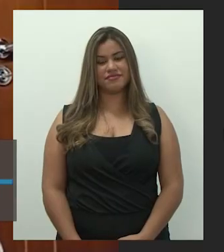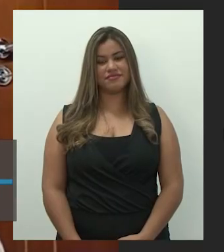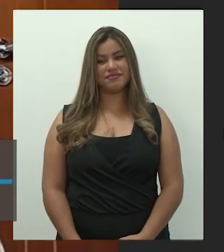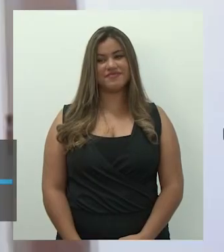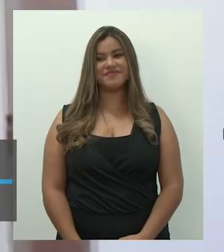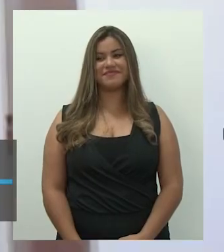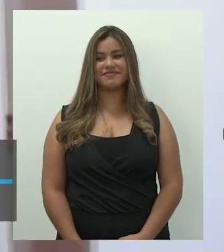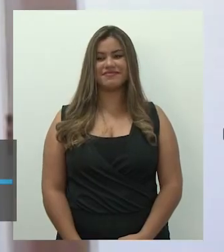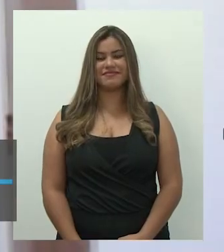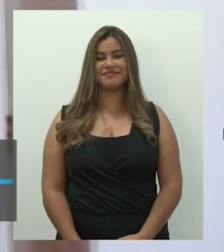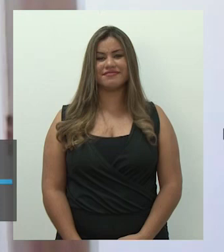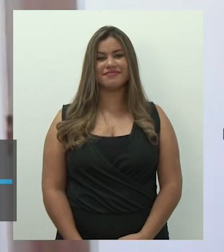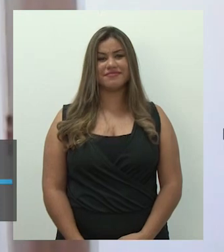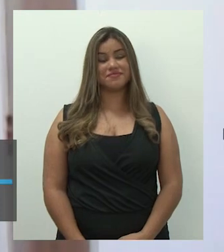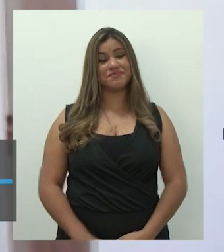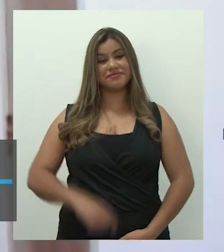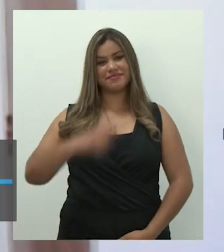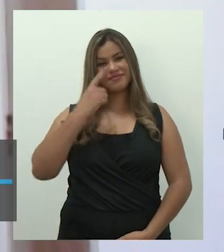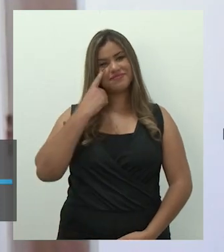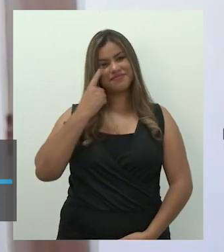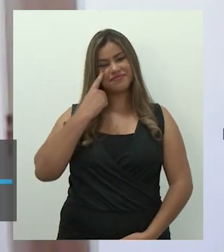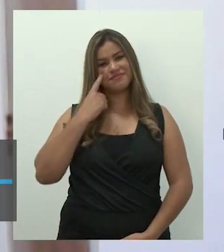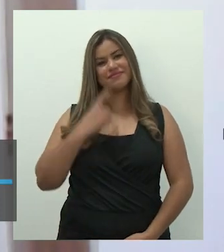Vamos lá, então.